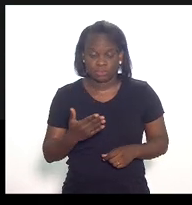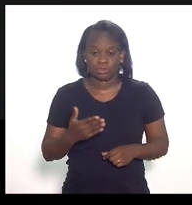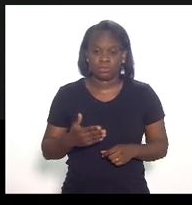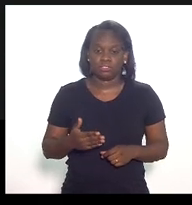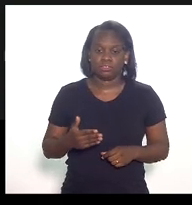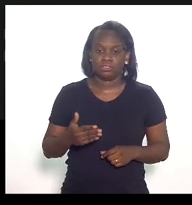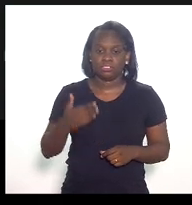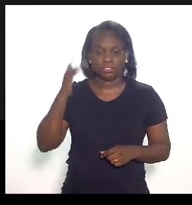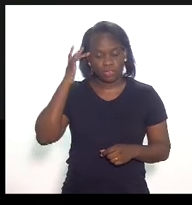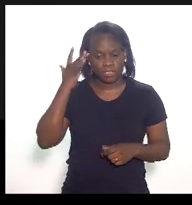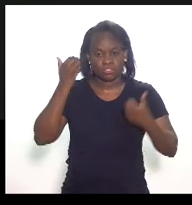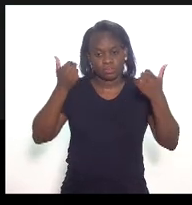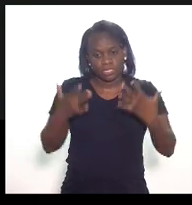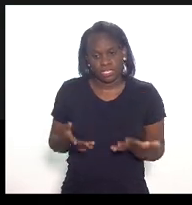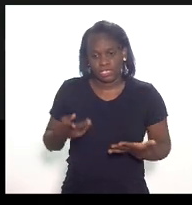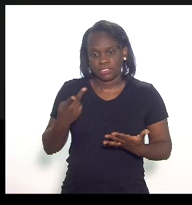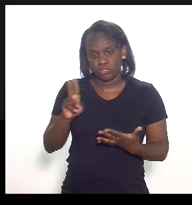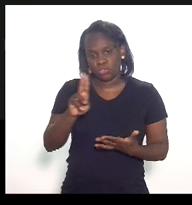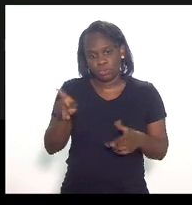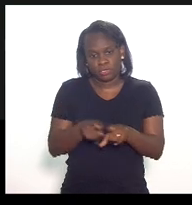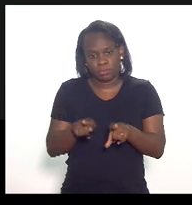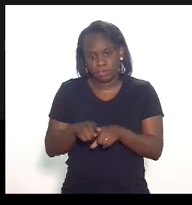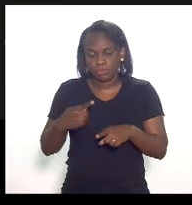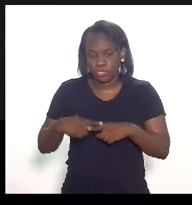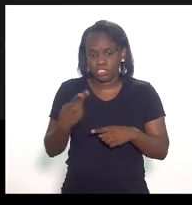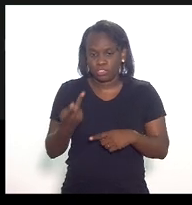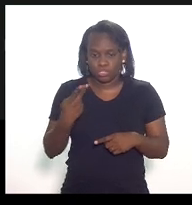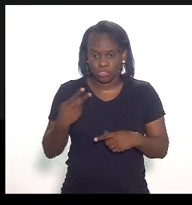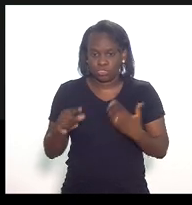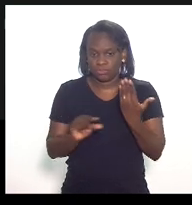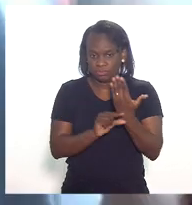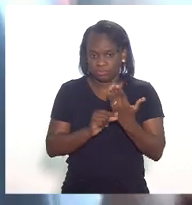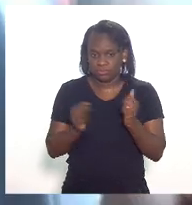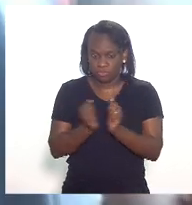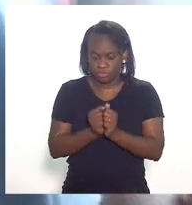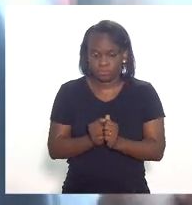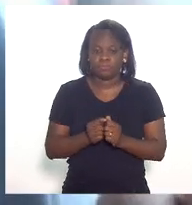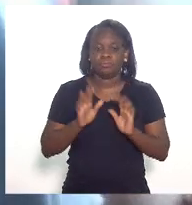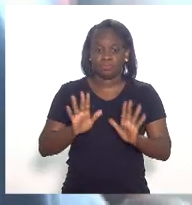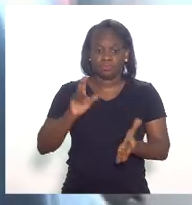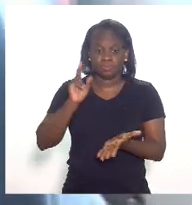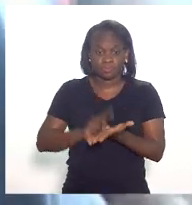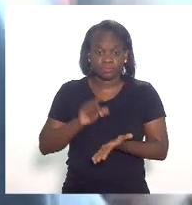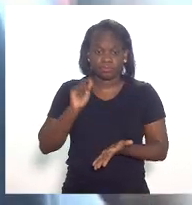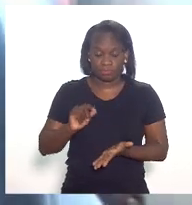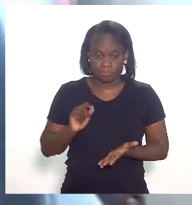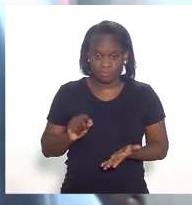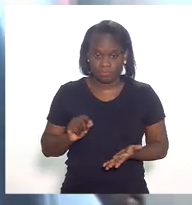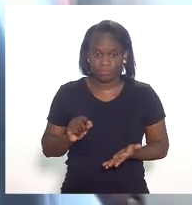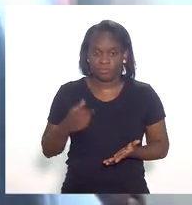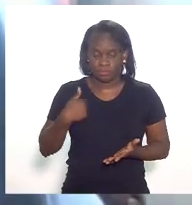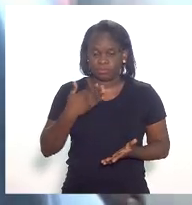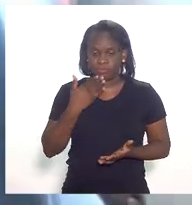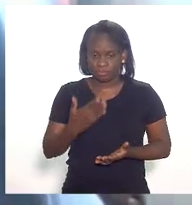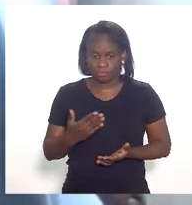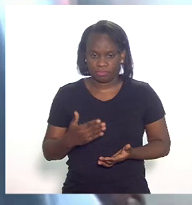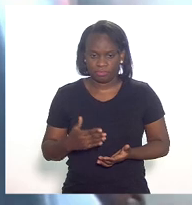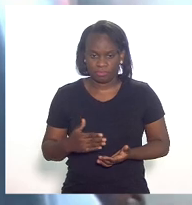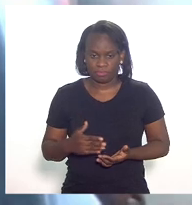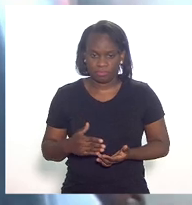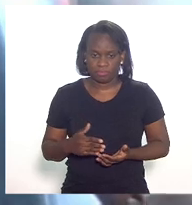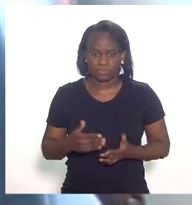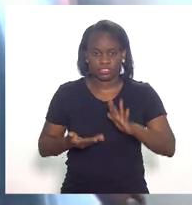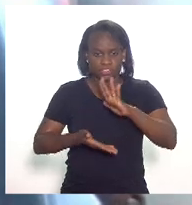Eu acho que eu vou falar em seu nome também, porque nós somos coautores. Na verdade, eu vou pedir